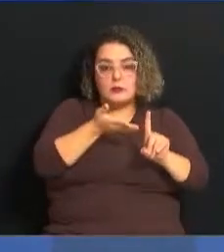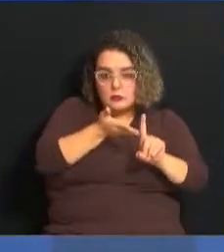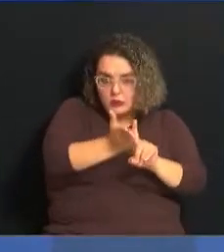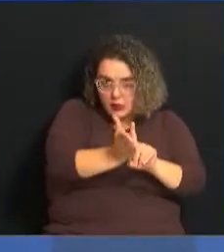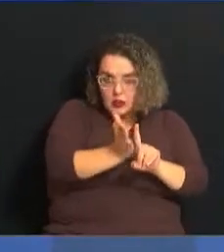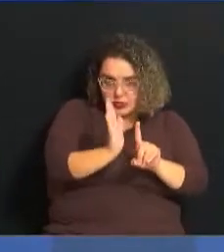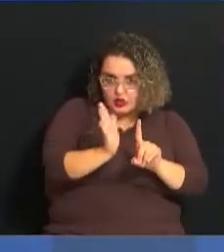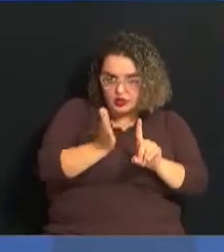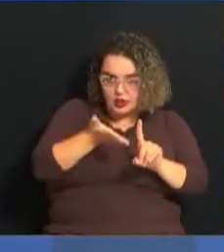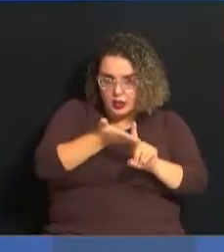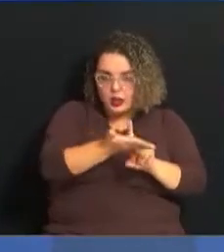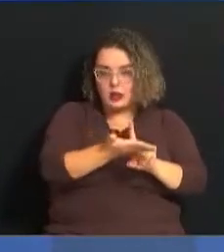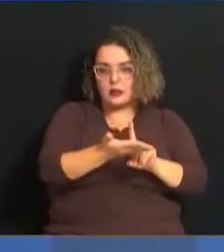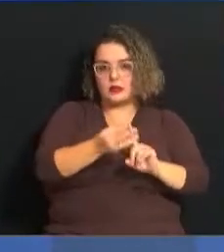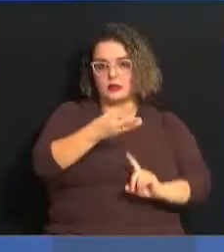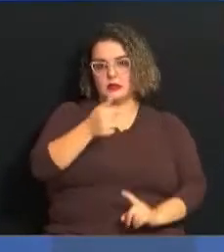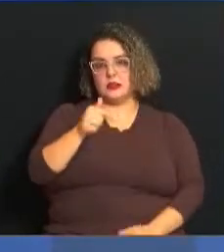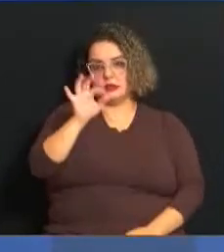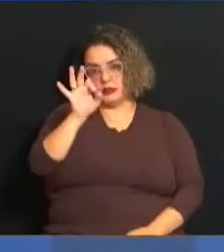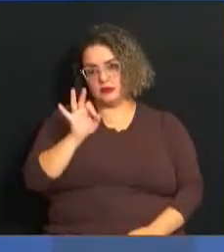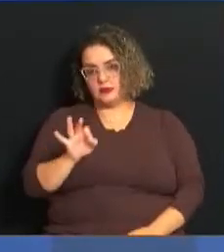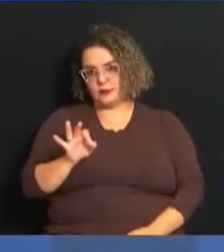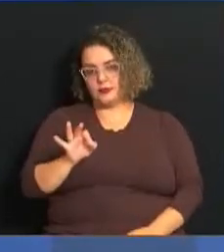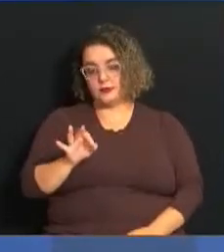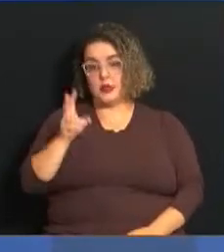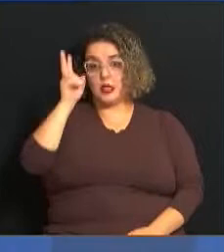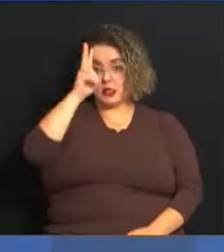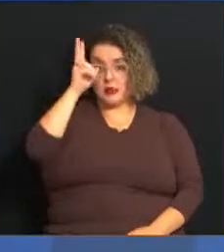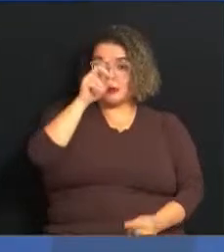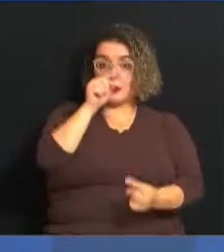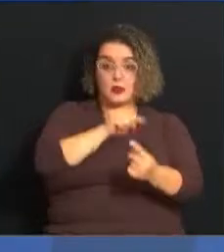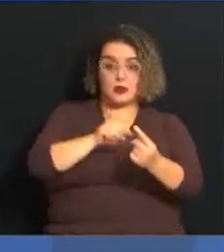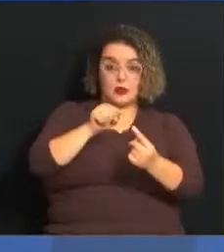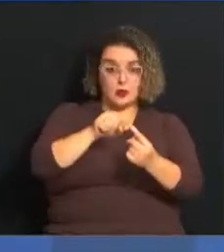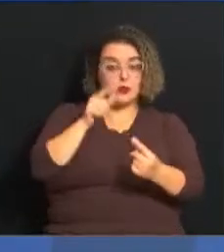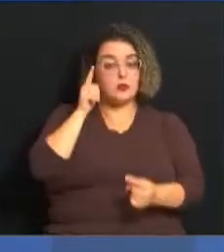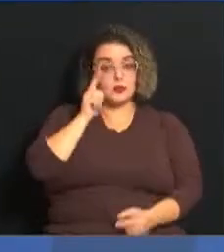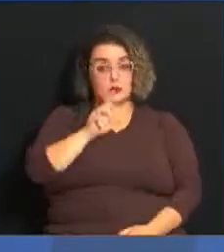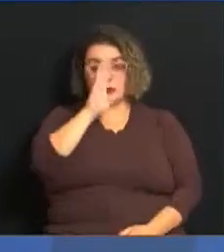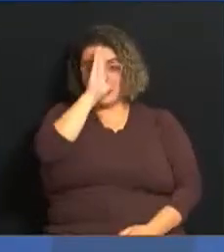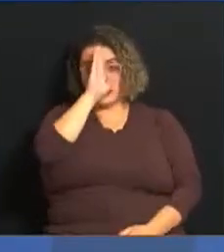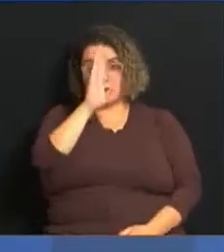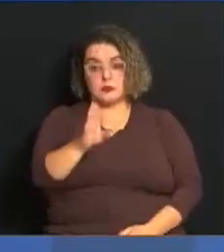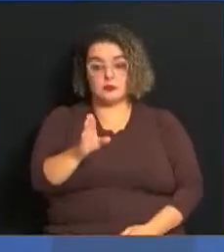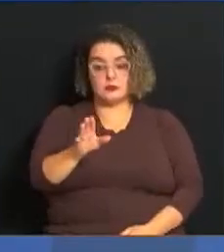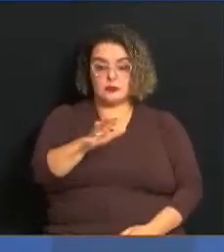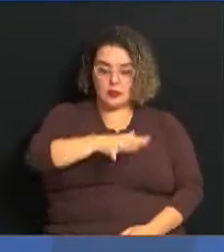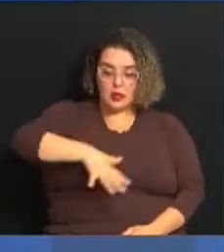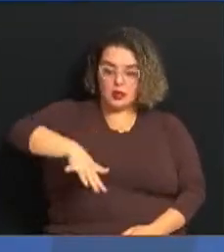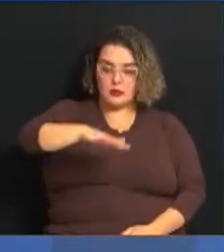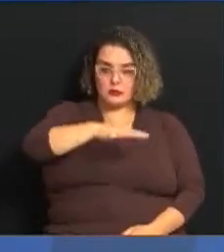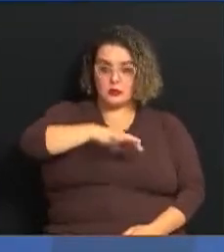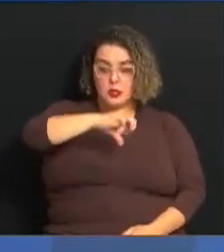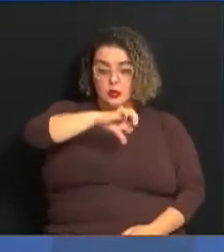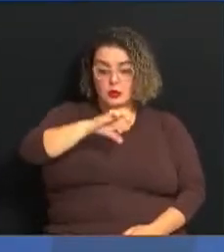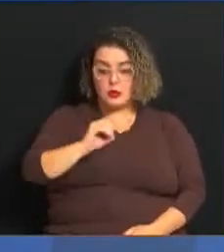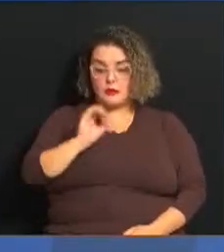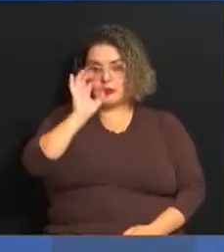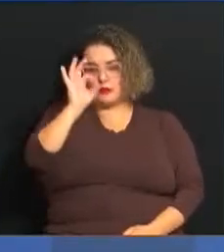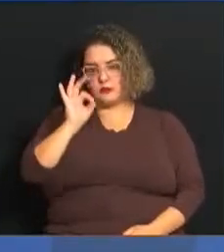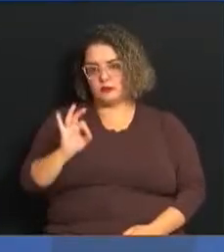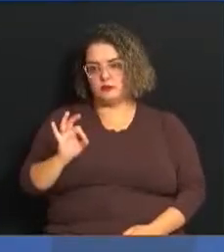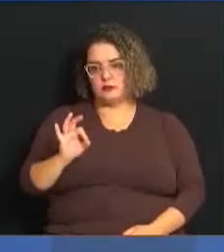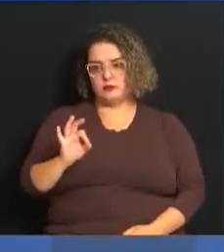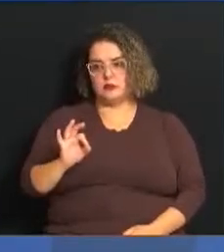37% de vacinação. E a gente lembra que a meta é alcançar, principalmente nesse público, 90%. No total,